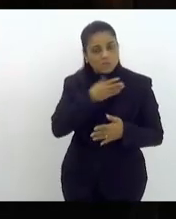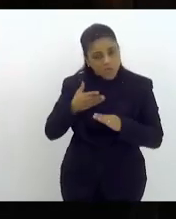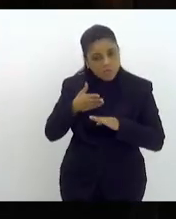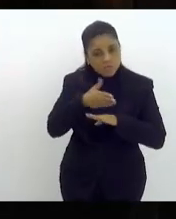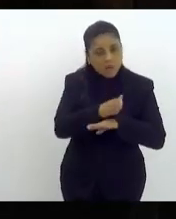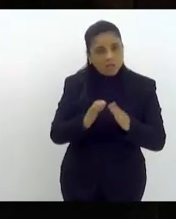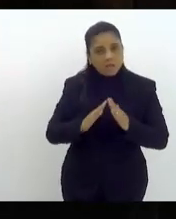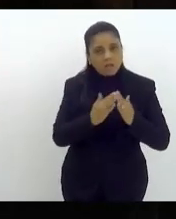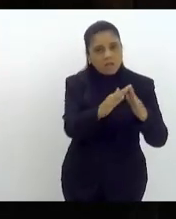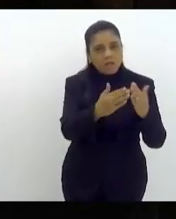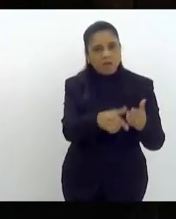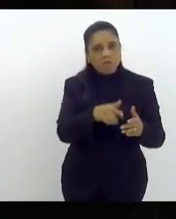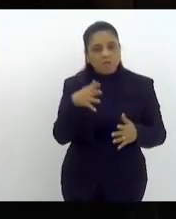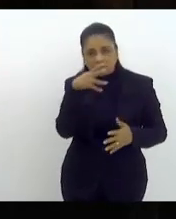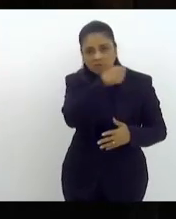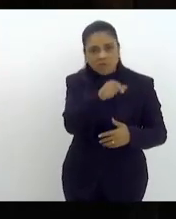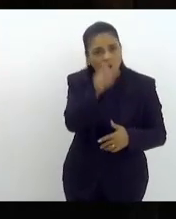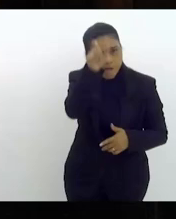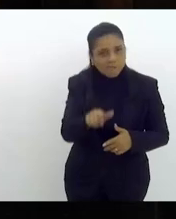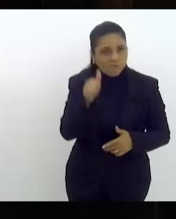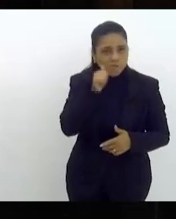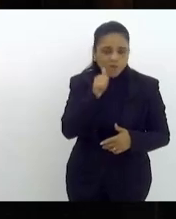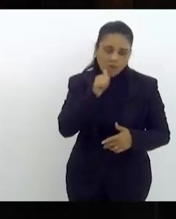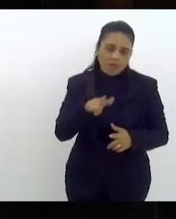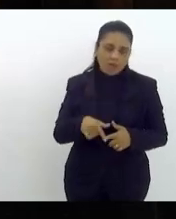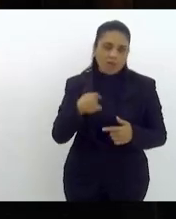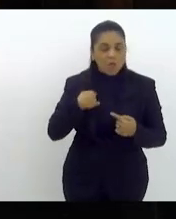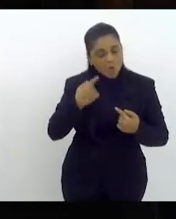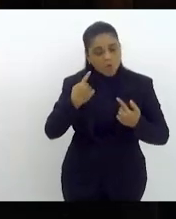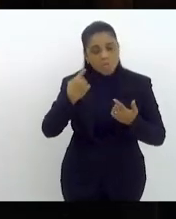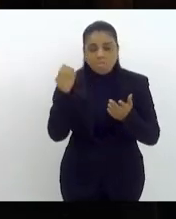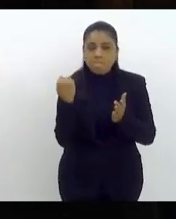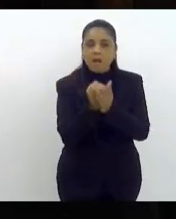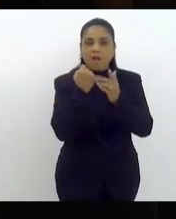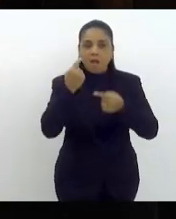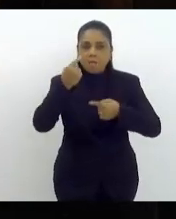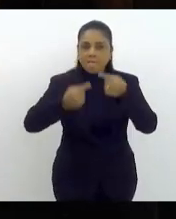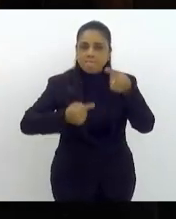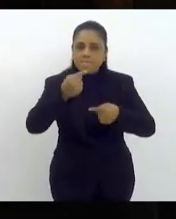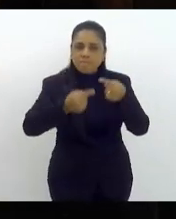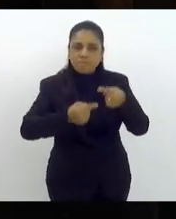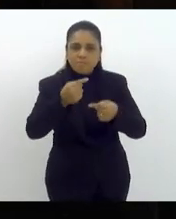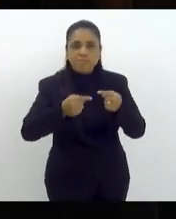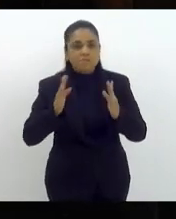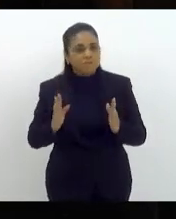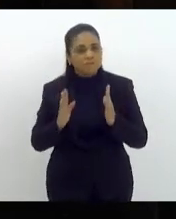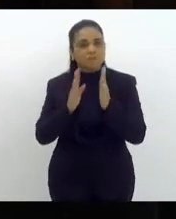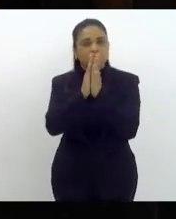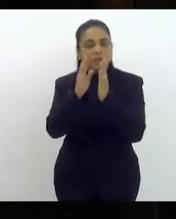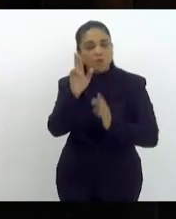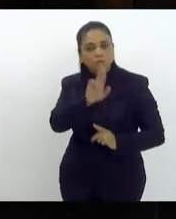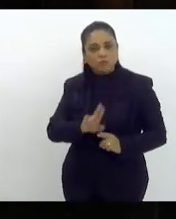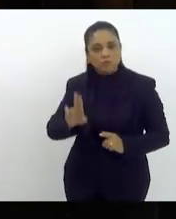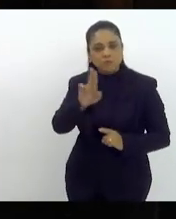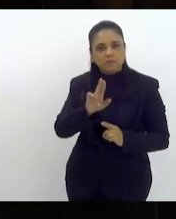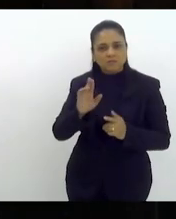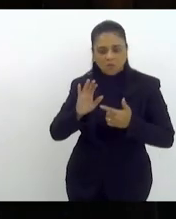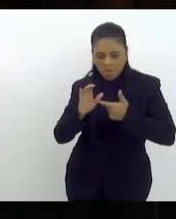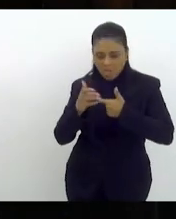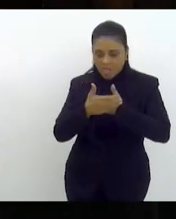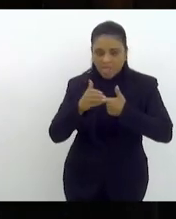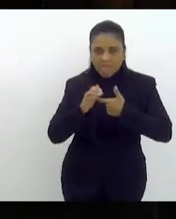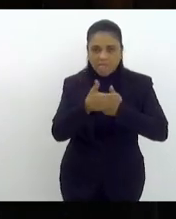não é polemizar mas é justamente marcar uma posição e confrontar Justamente a utilização desse termo